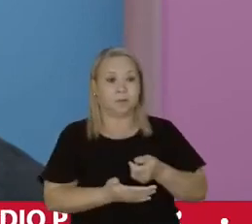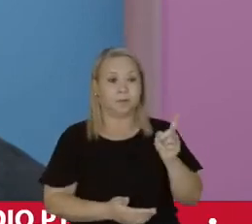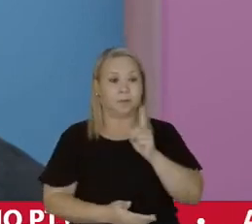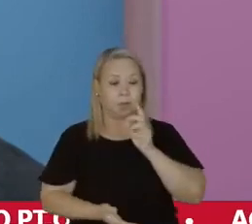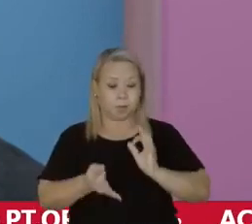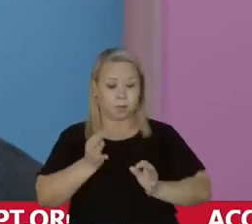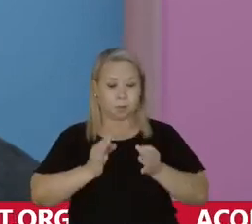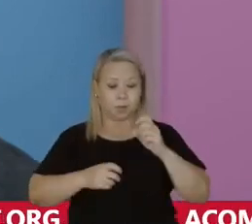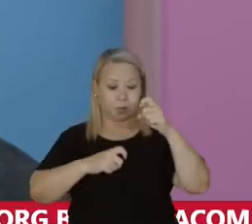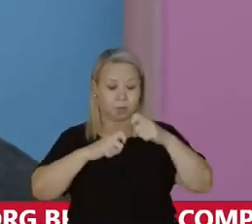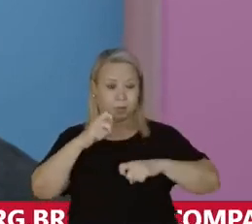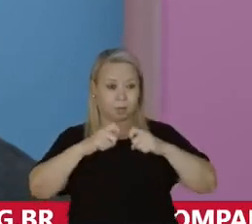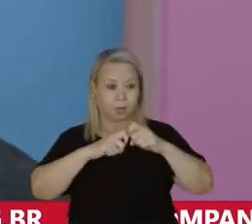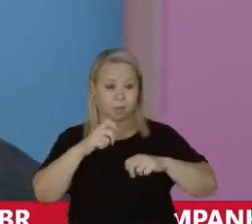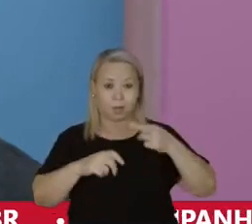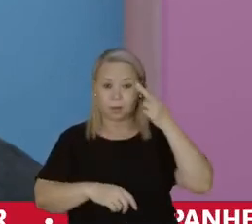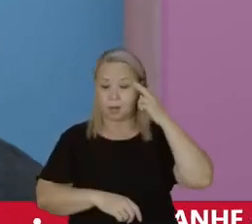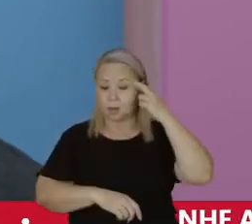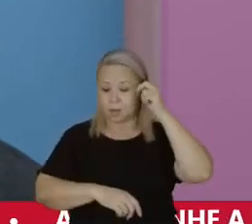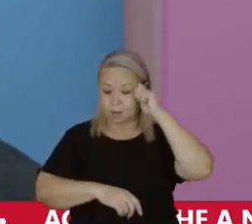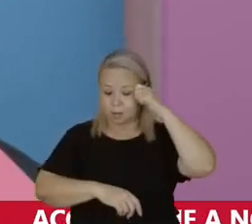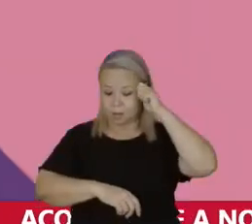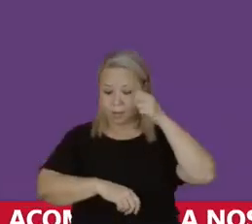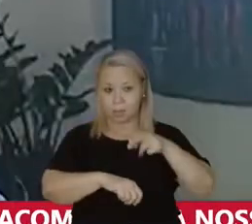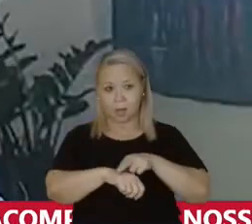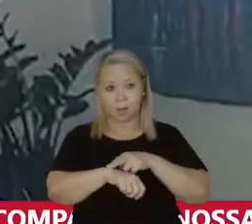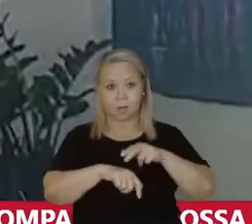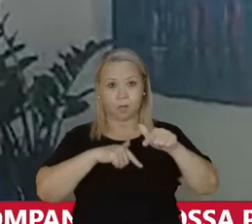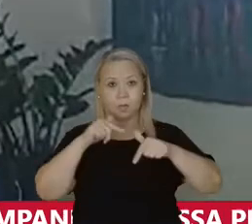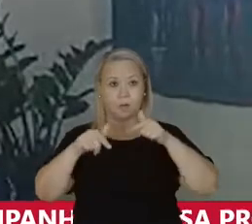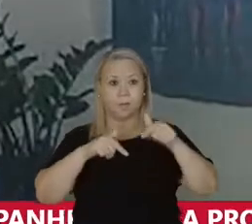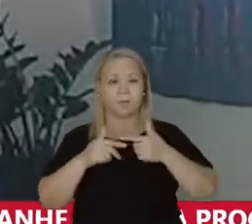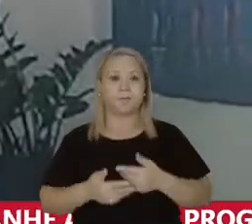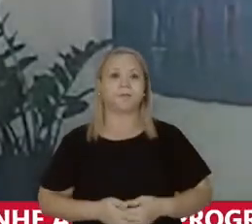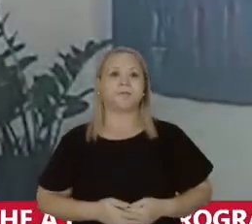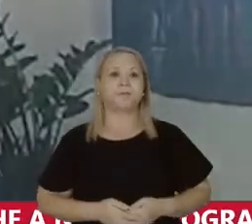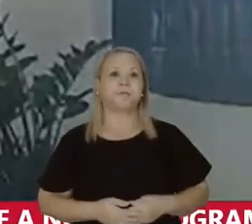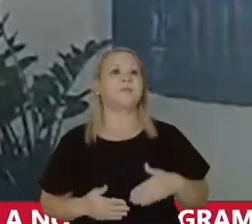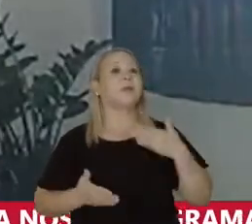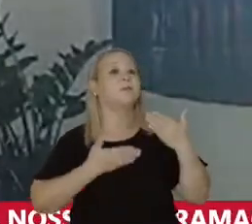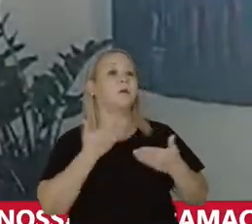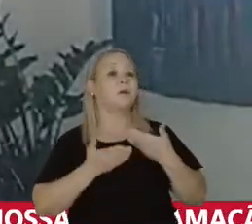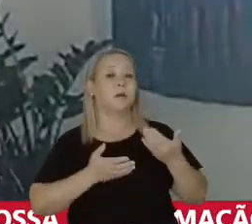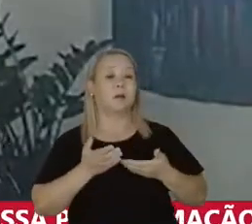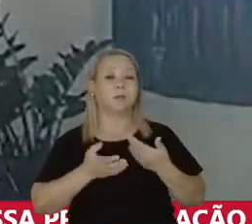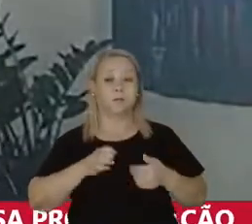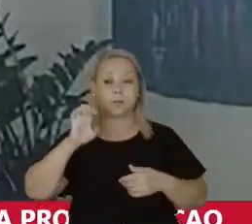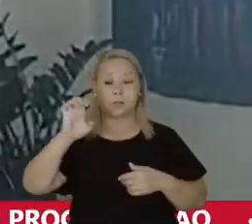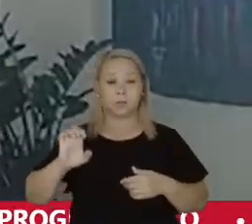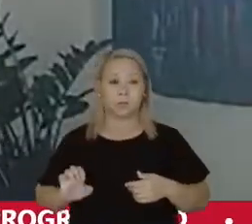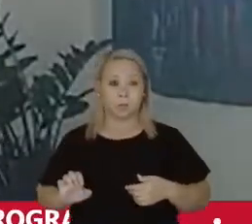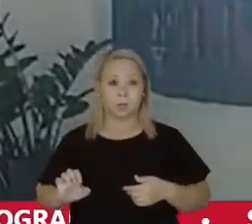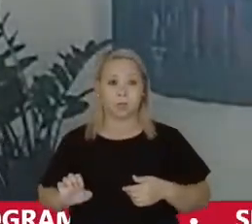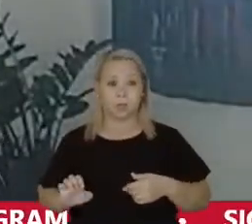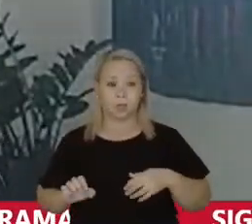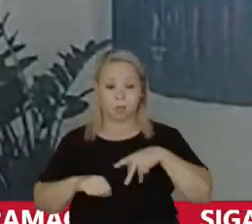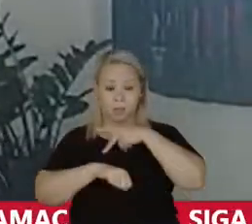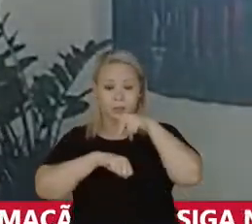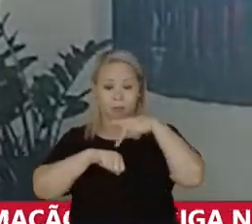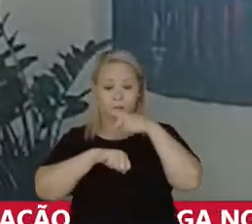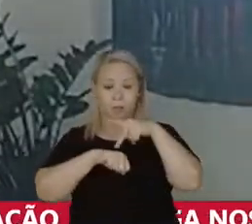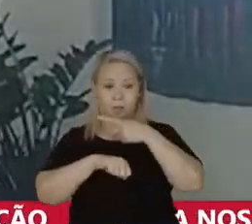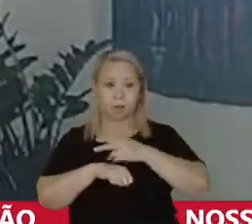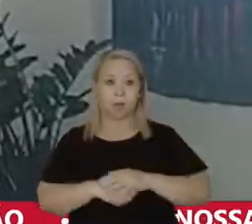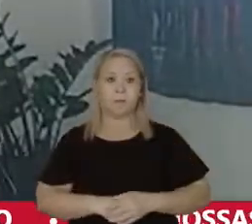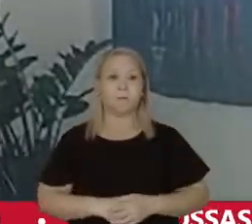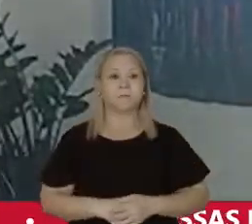divisão sexual e racial do trabalho. Confira. É uma reação da extrema-direita internacional, como bem diz a